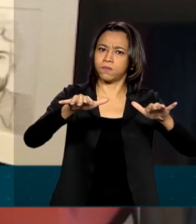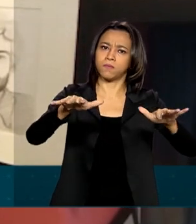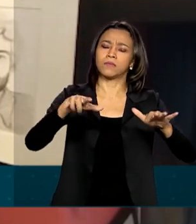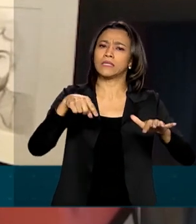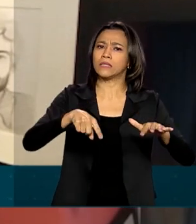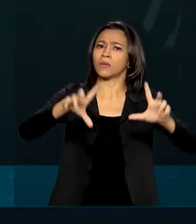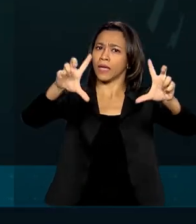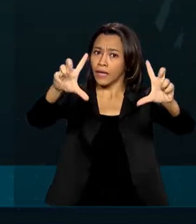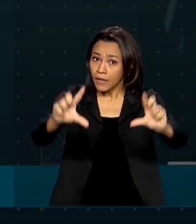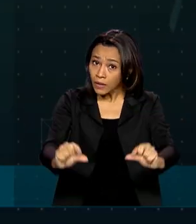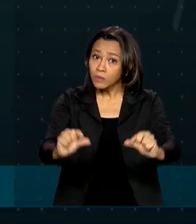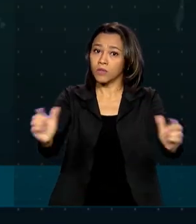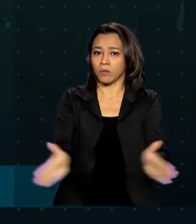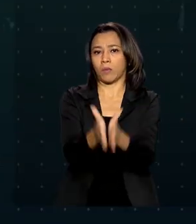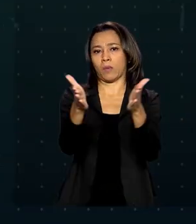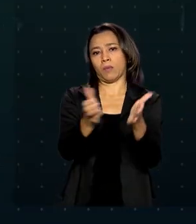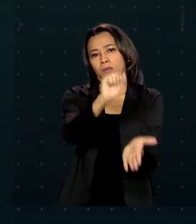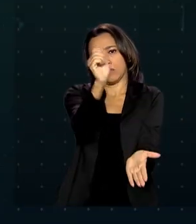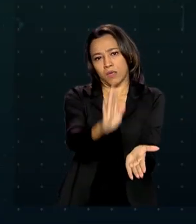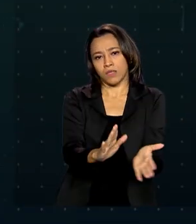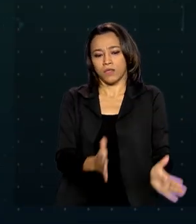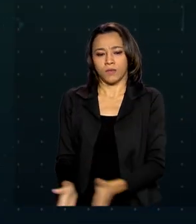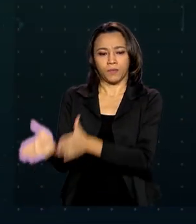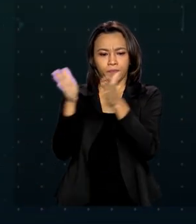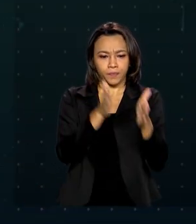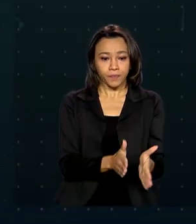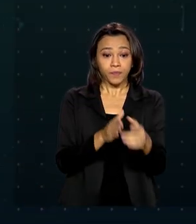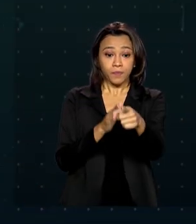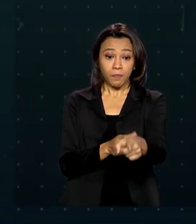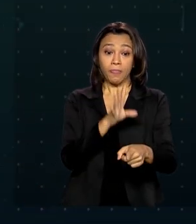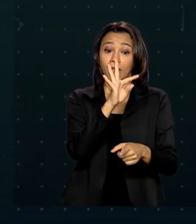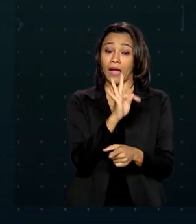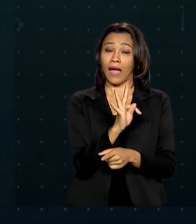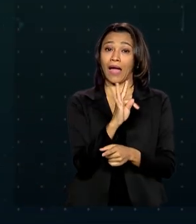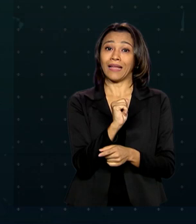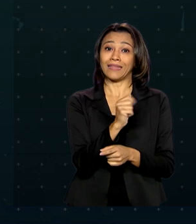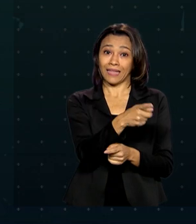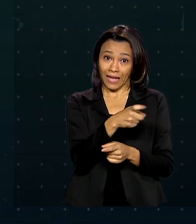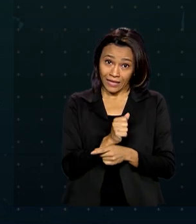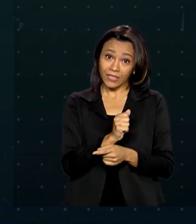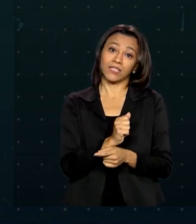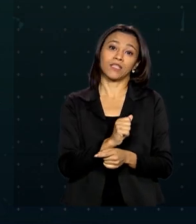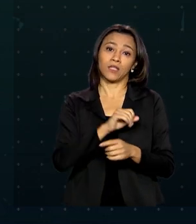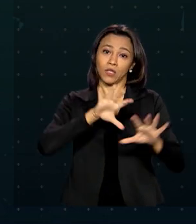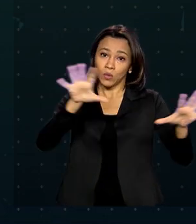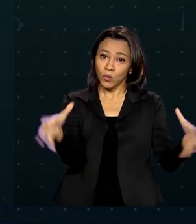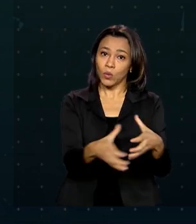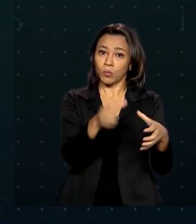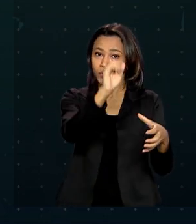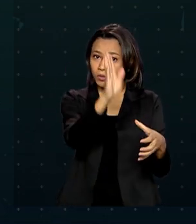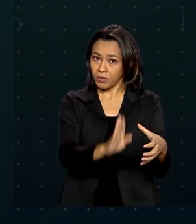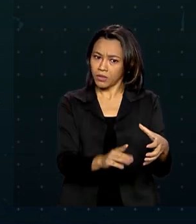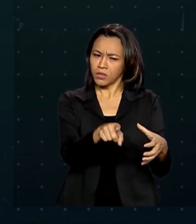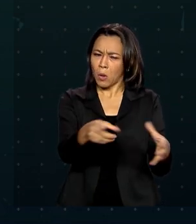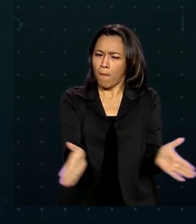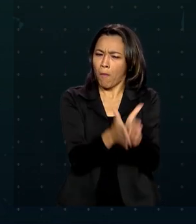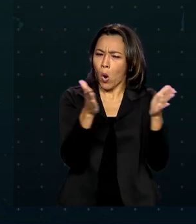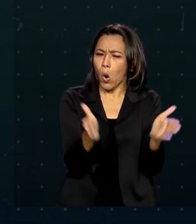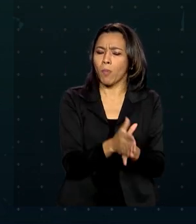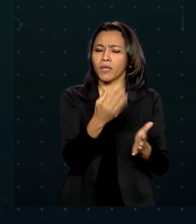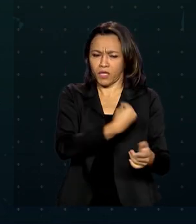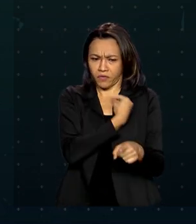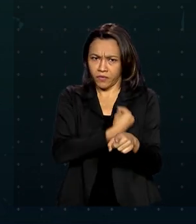da taxa de pobreza. A taxa dos brasileiros em extrema pobreza, que sobrevivem com até R$ 154